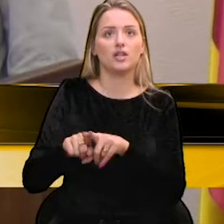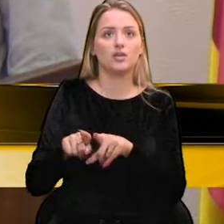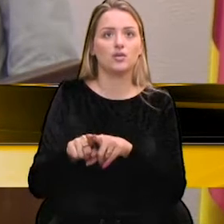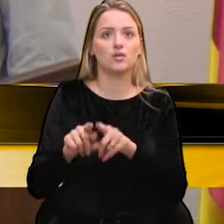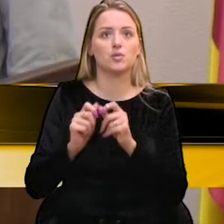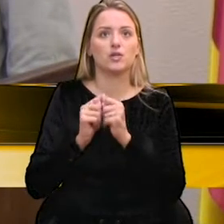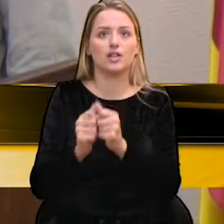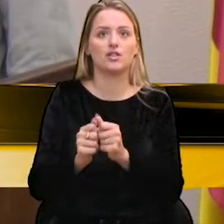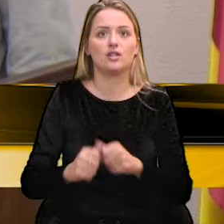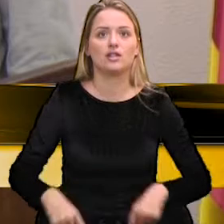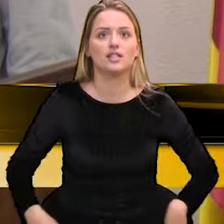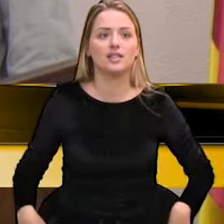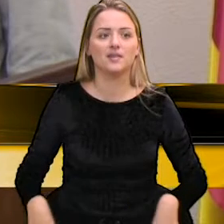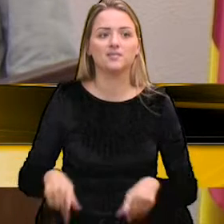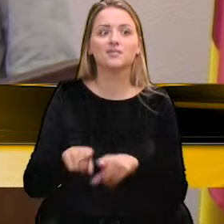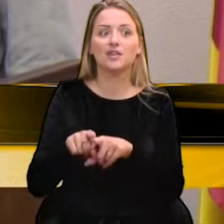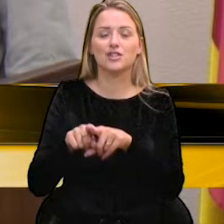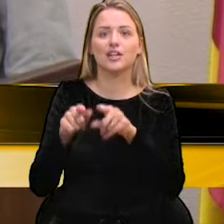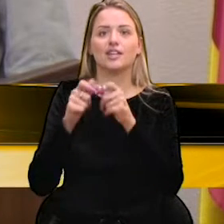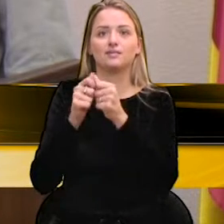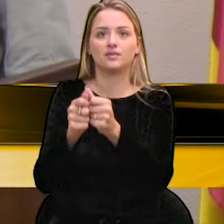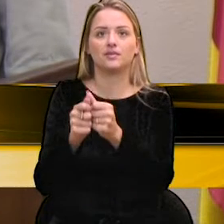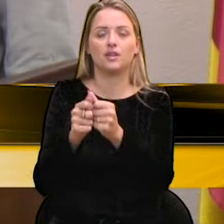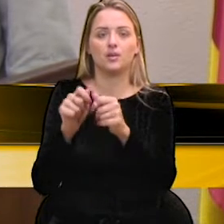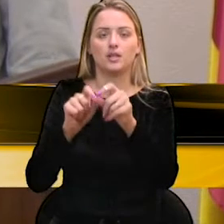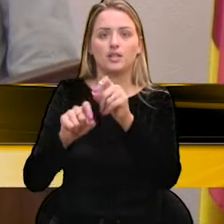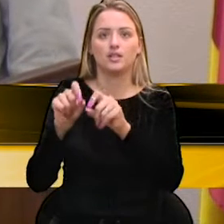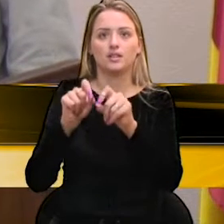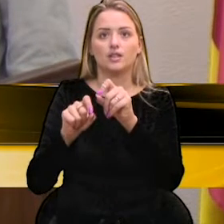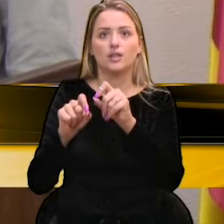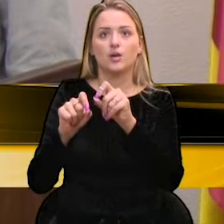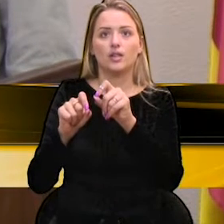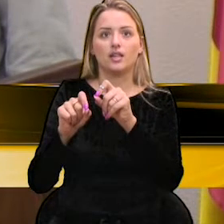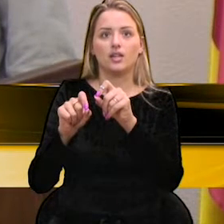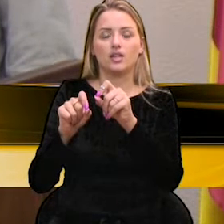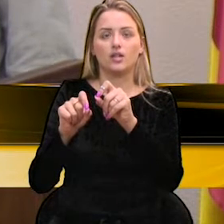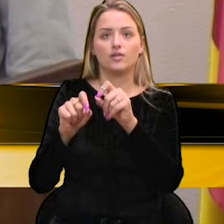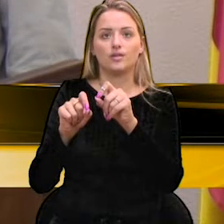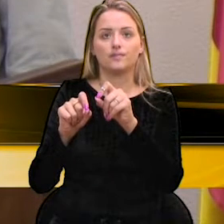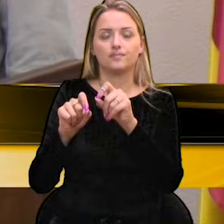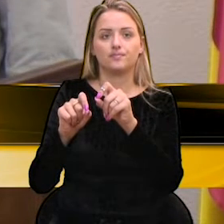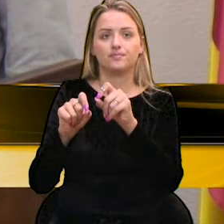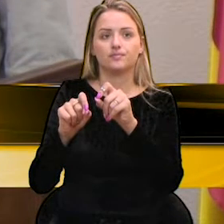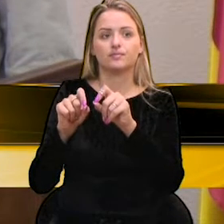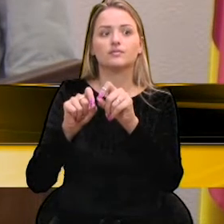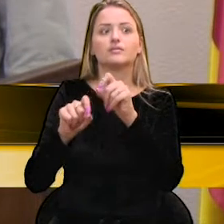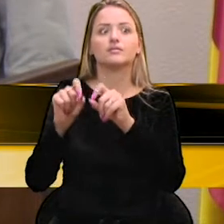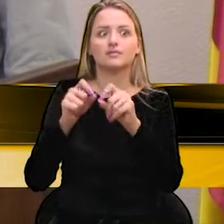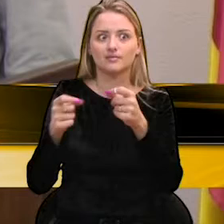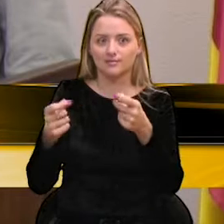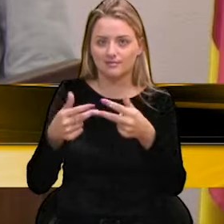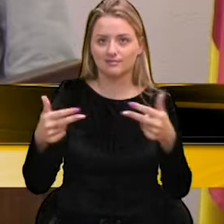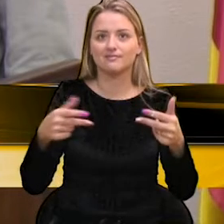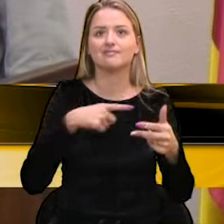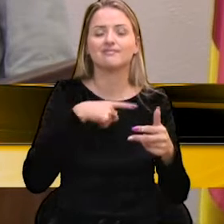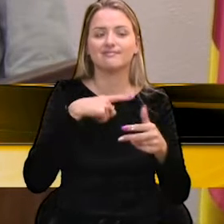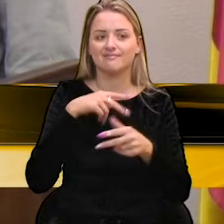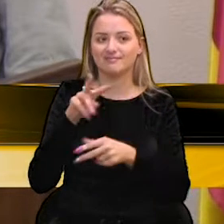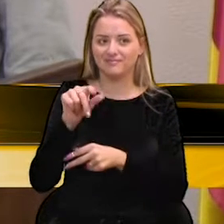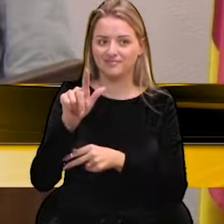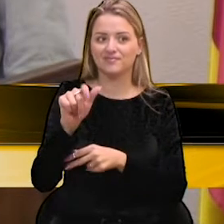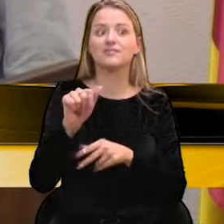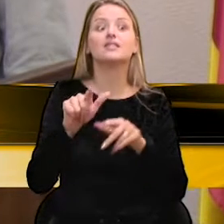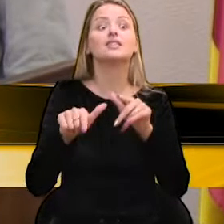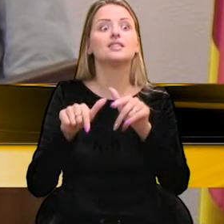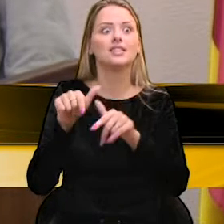percebendo que a demanda vinda para a cidade e as facilidades, eu digo assim, de se ter um emprego e não estar